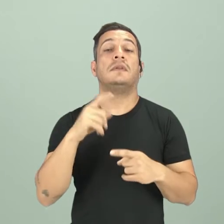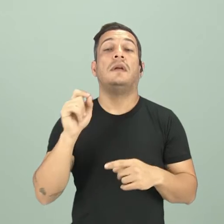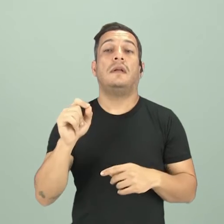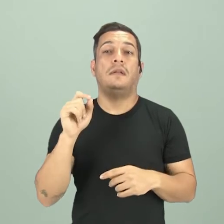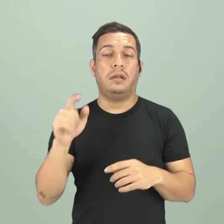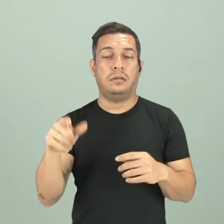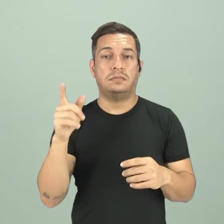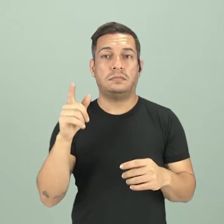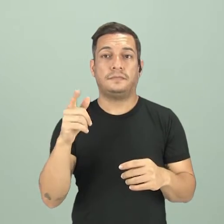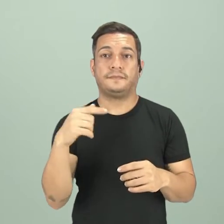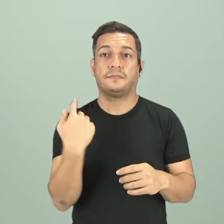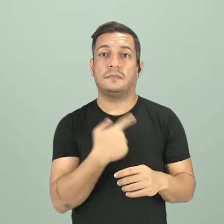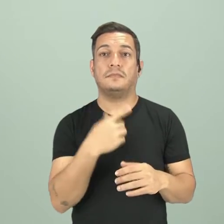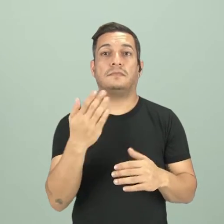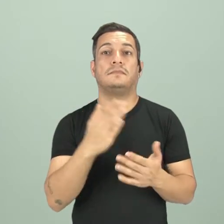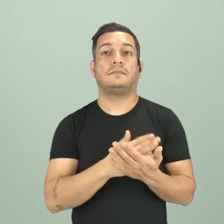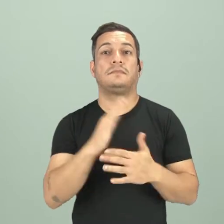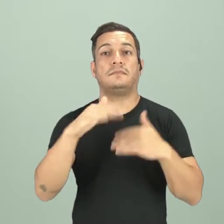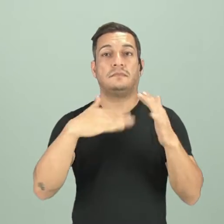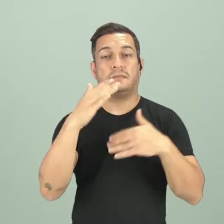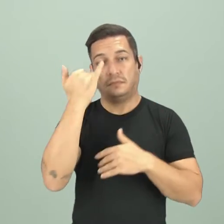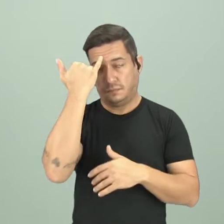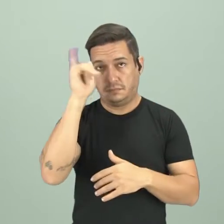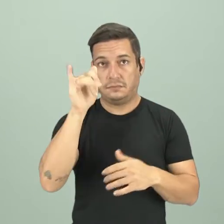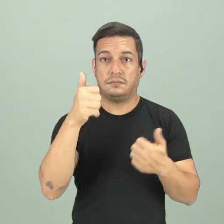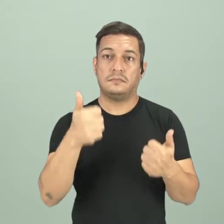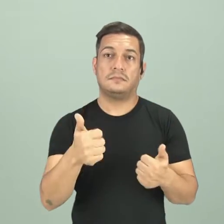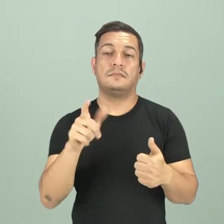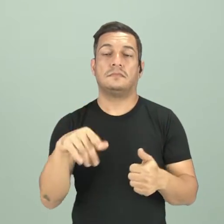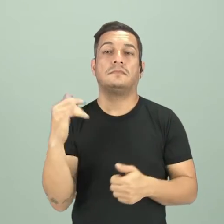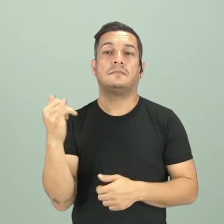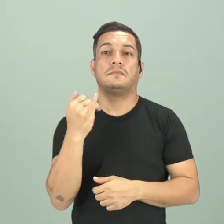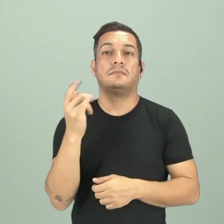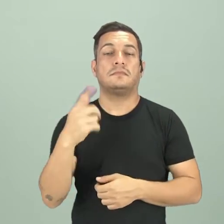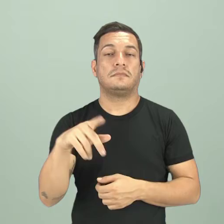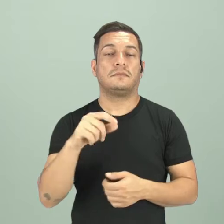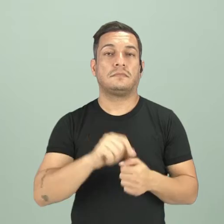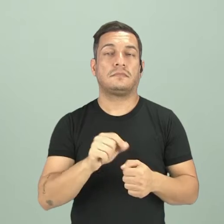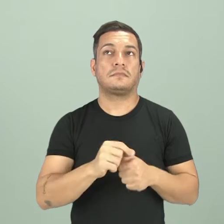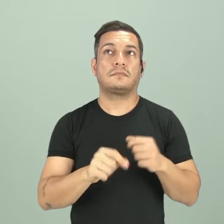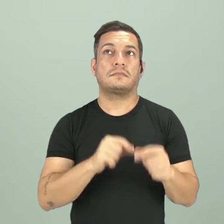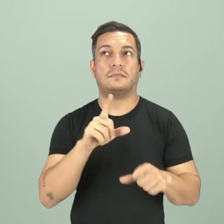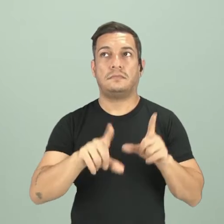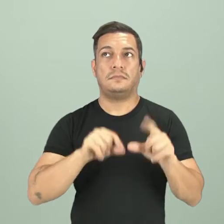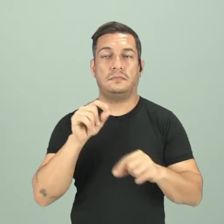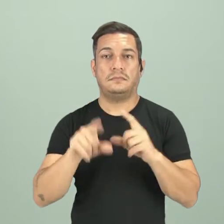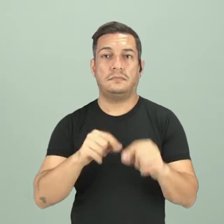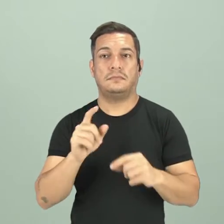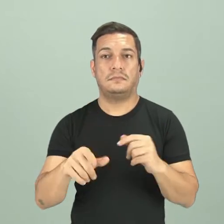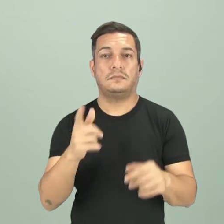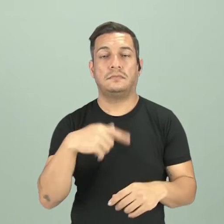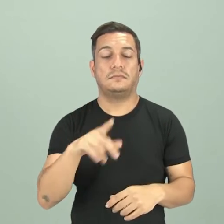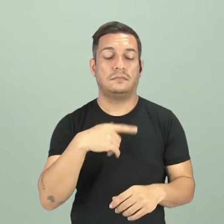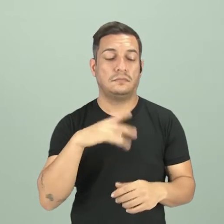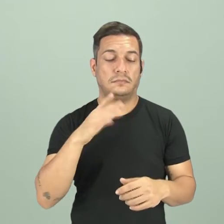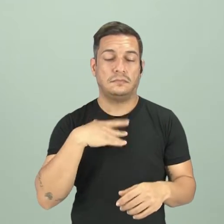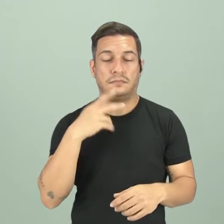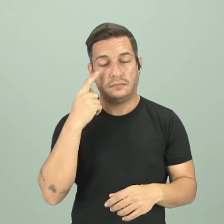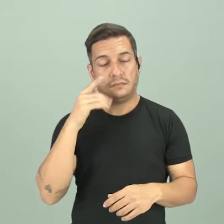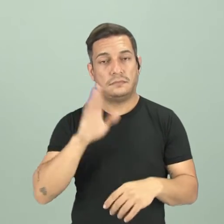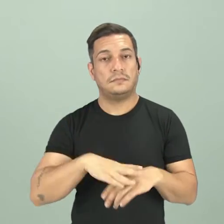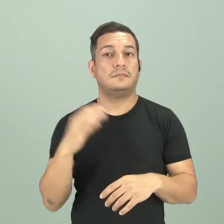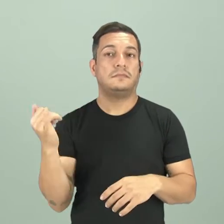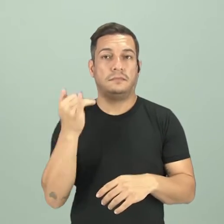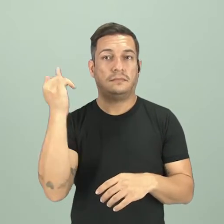dali que a gente começa a desenvolver as nossas ideias, tá? Então, é muito importante que você faça essa seleção daquilo que você julgar mais necessário,